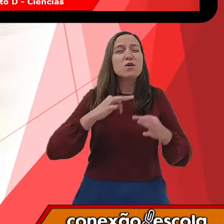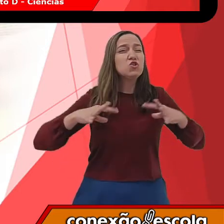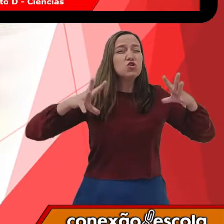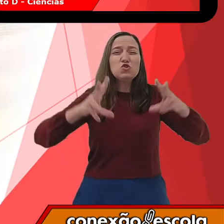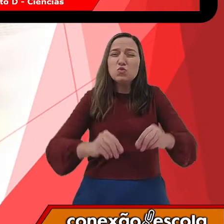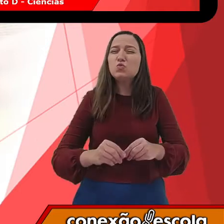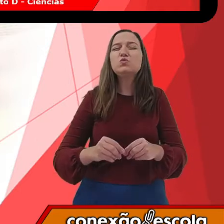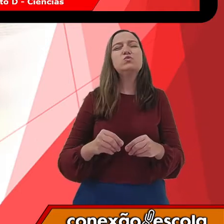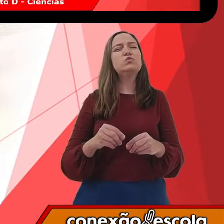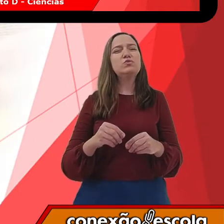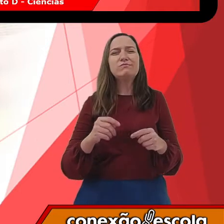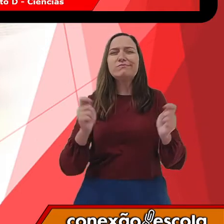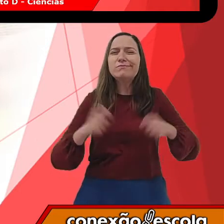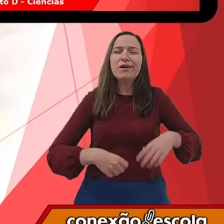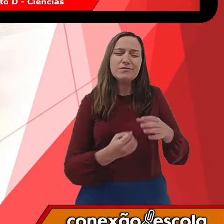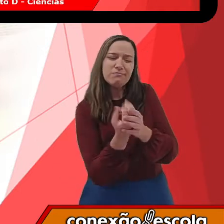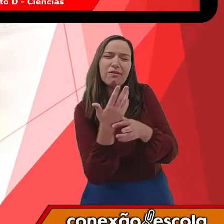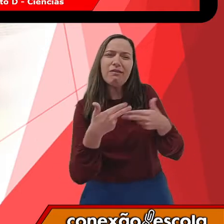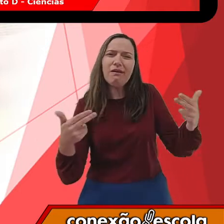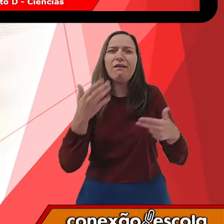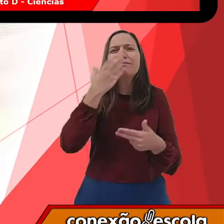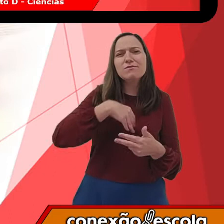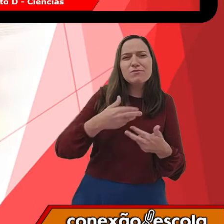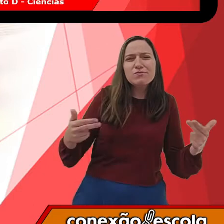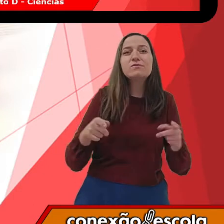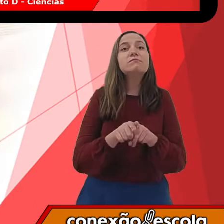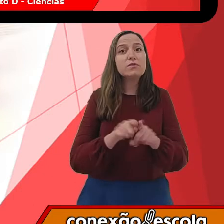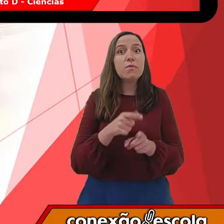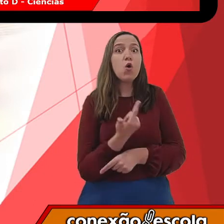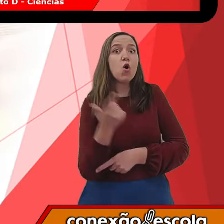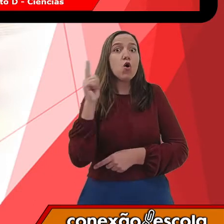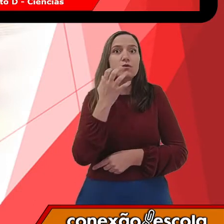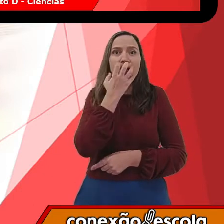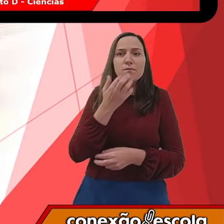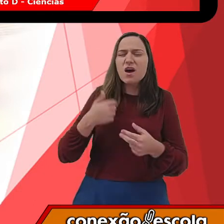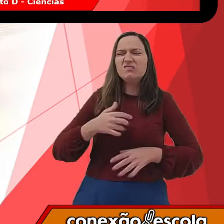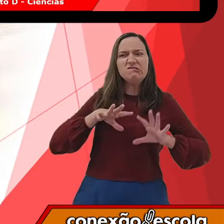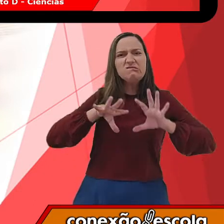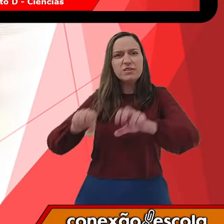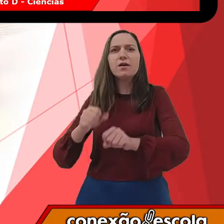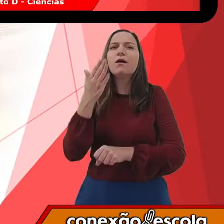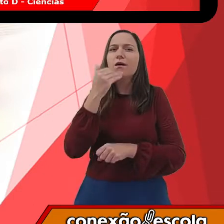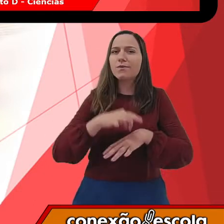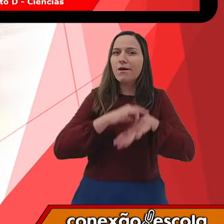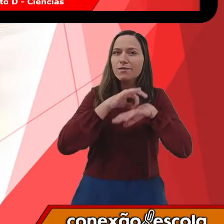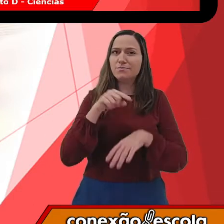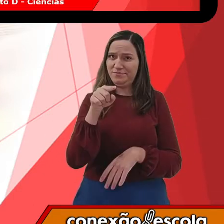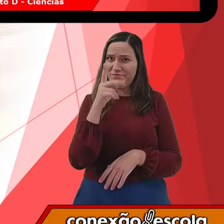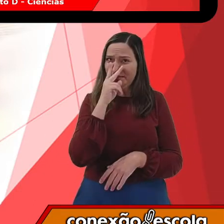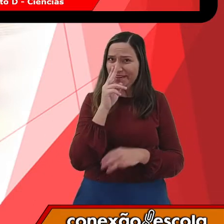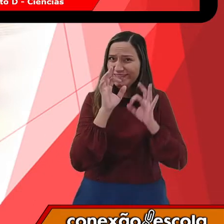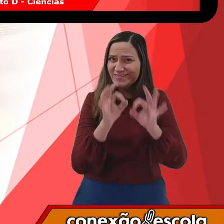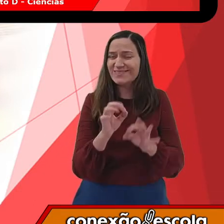comem vegetais e também outros animais. Esse tipo de alimentação lhe parece familiar?